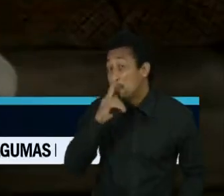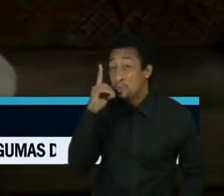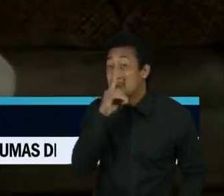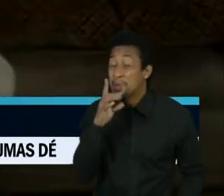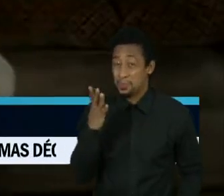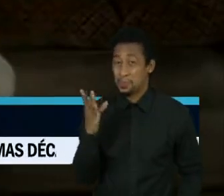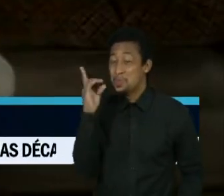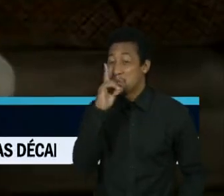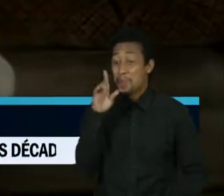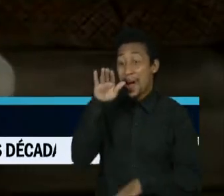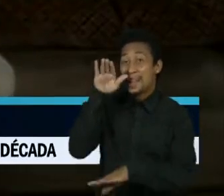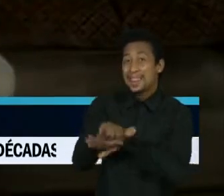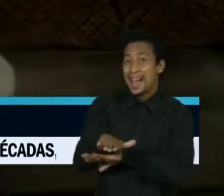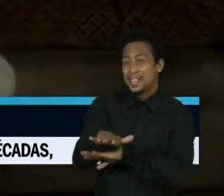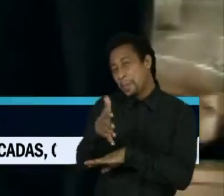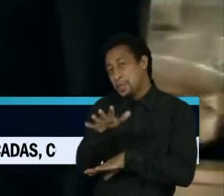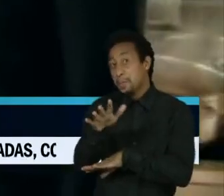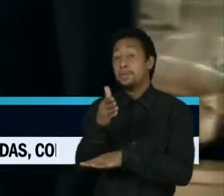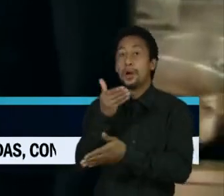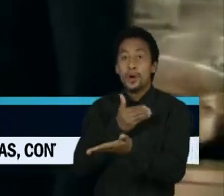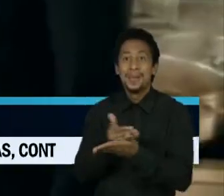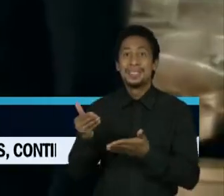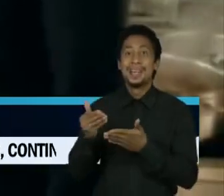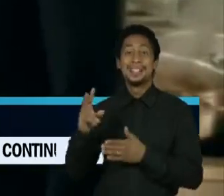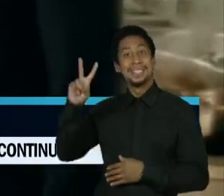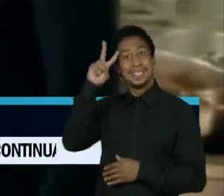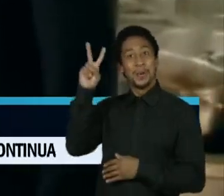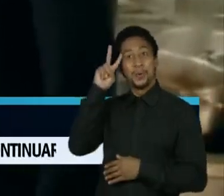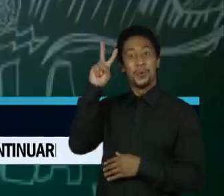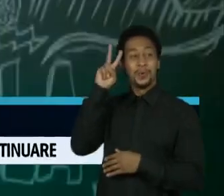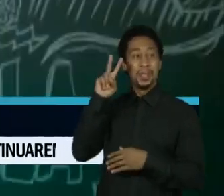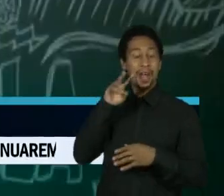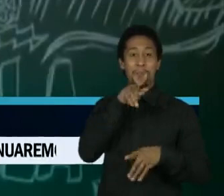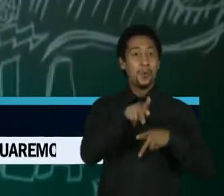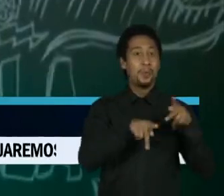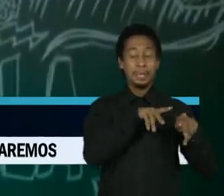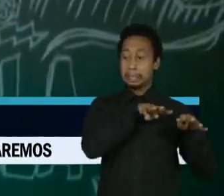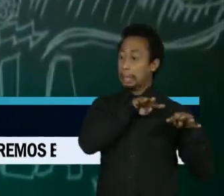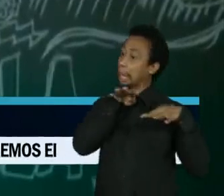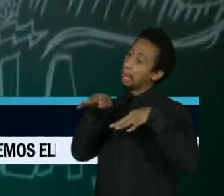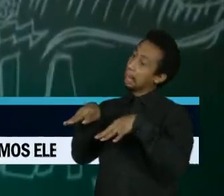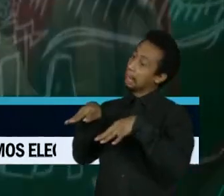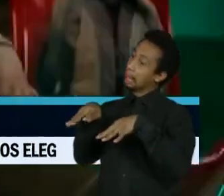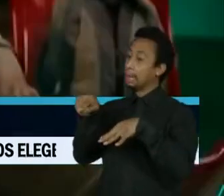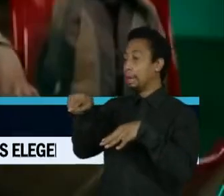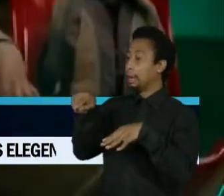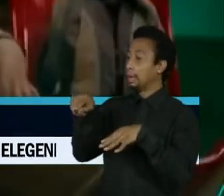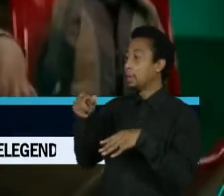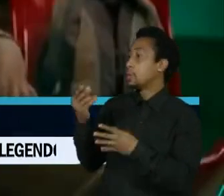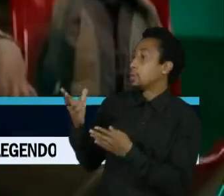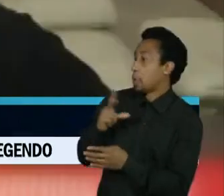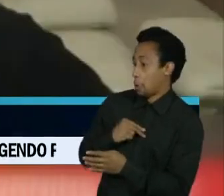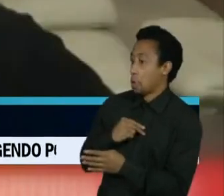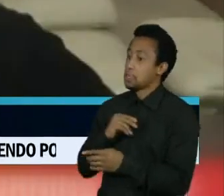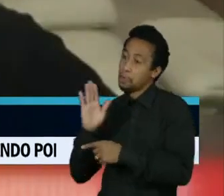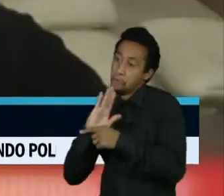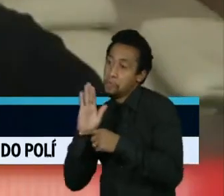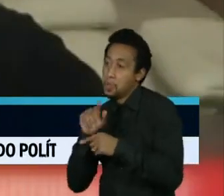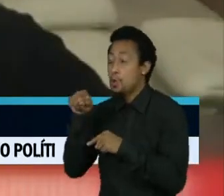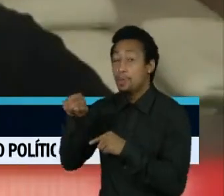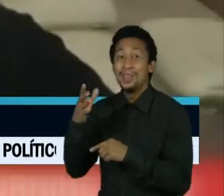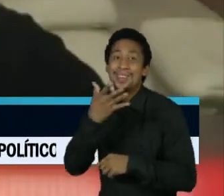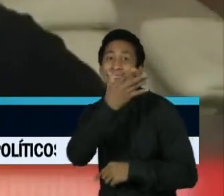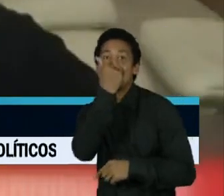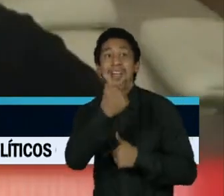que na segunda-feira pautasse a semana. E aí, quando pauta a semana, isso vira uma cortina de fumaça, porque é justamente naquela semana que está todo